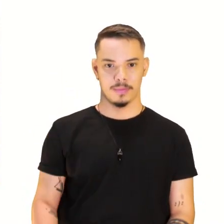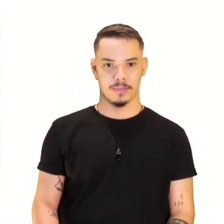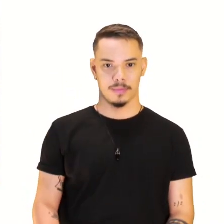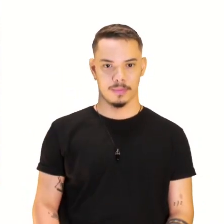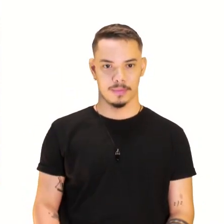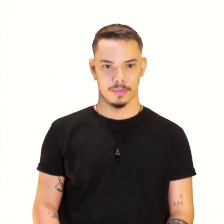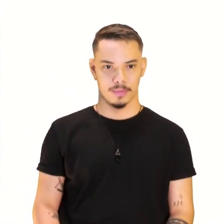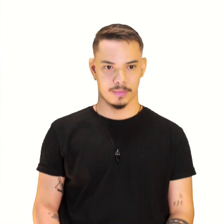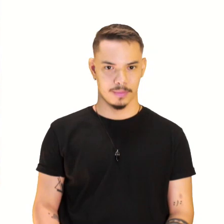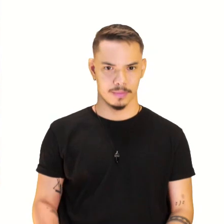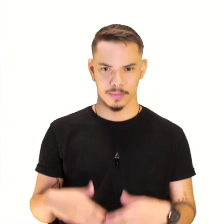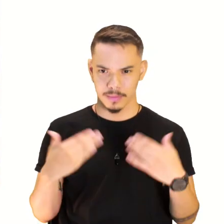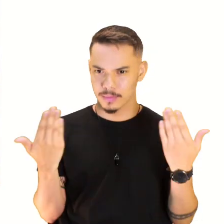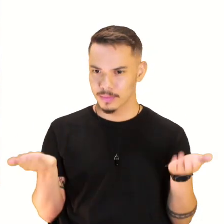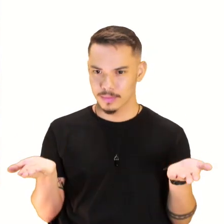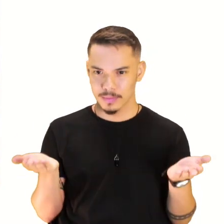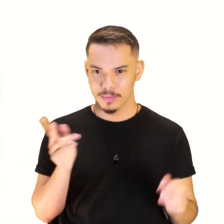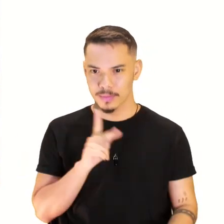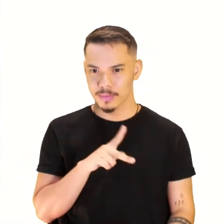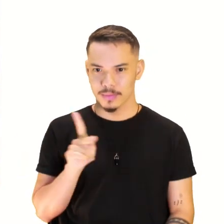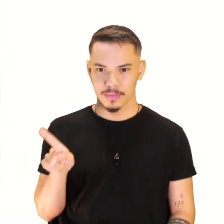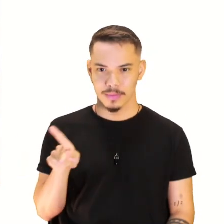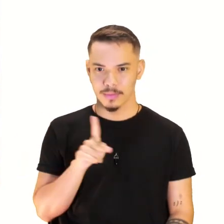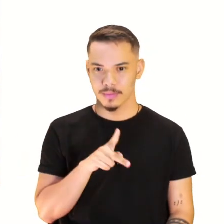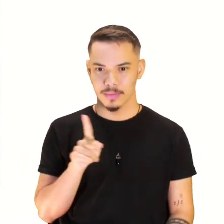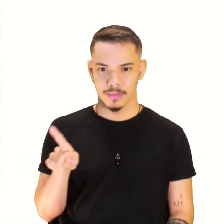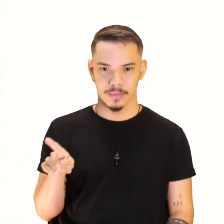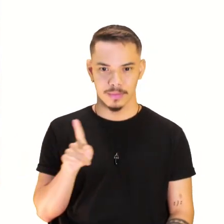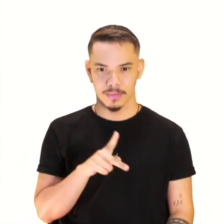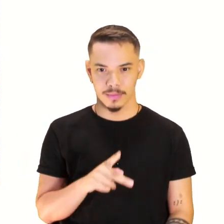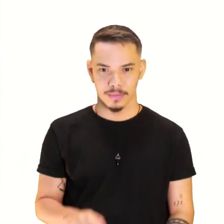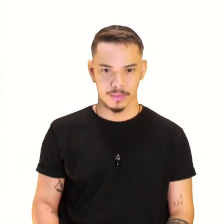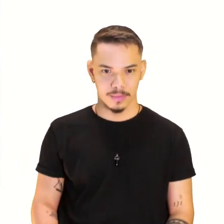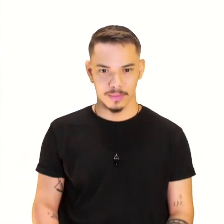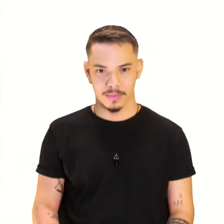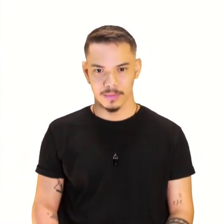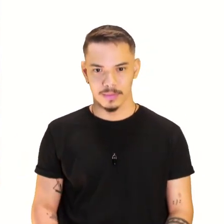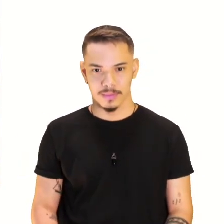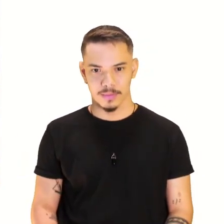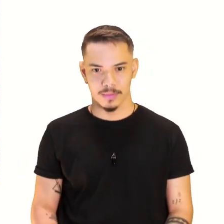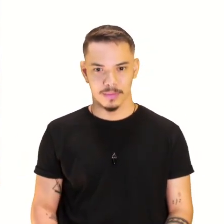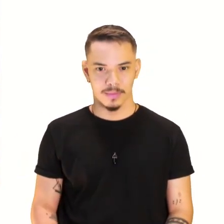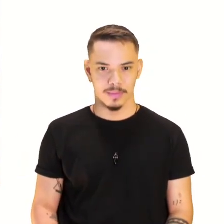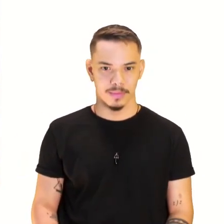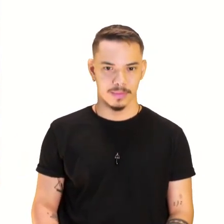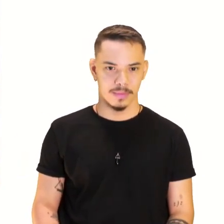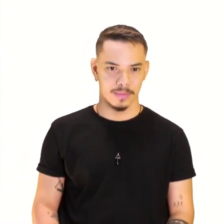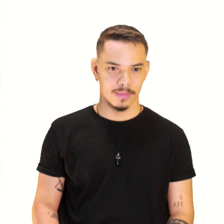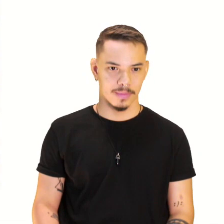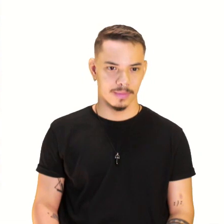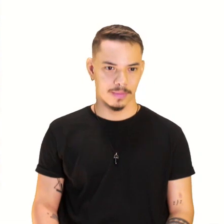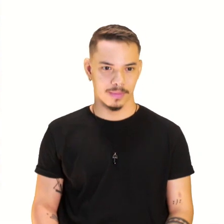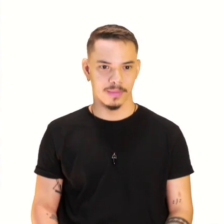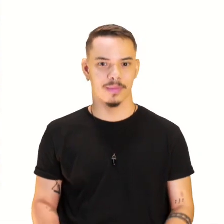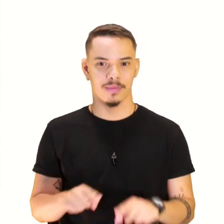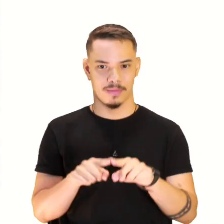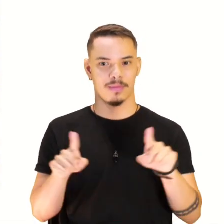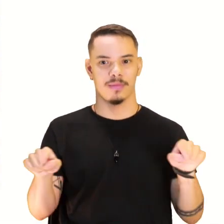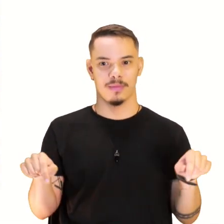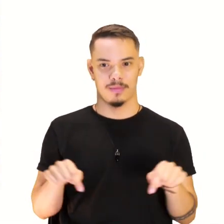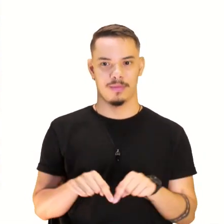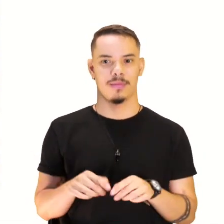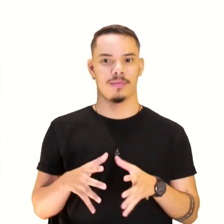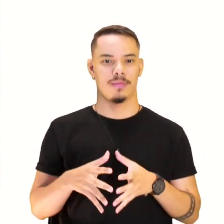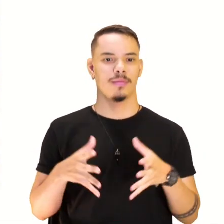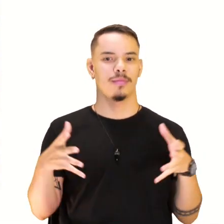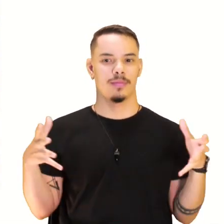foto? Acho que não, né? Cadê? Vamos professor Cleidenilson. Professor, cadê acho que você, não. professor? Ixi, a turma é grande, hein, professor Maurício?